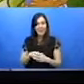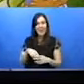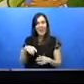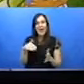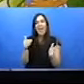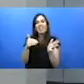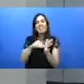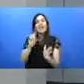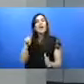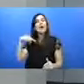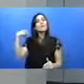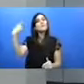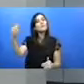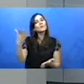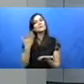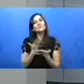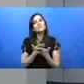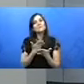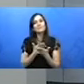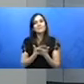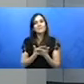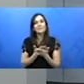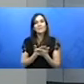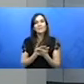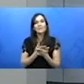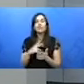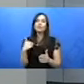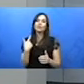próxima semana de atividades. Espero que os nossos